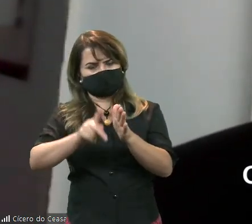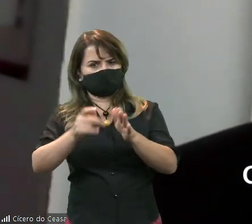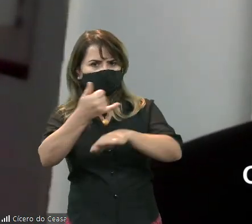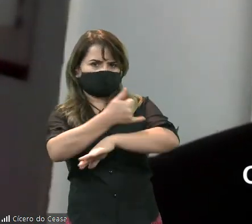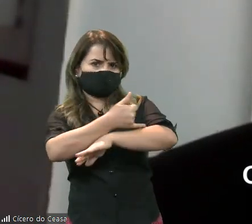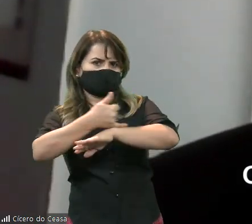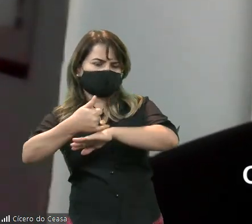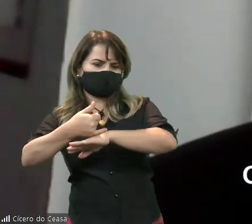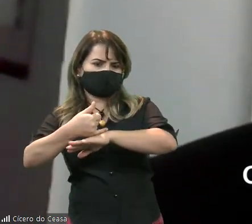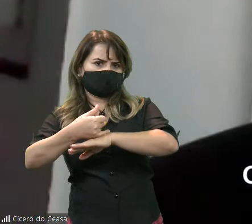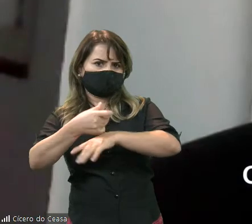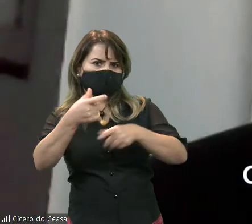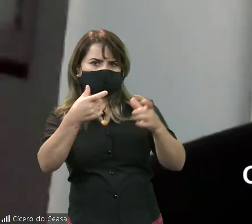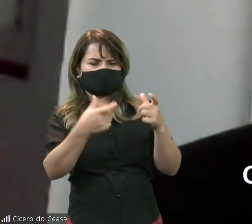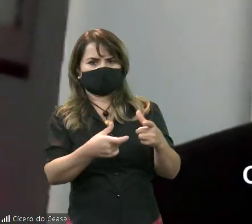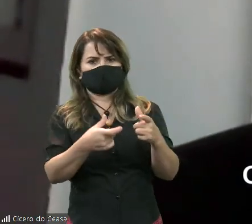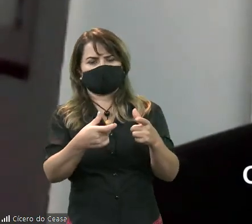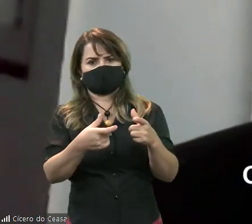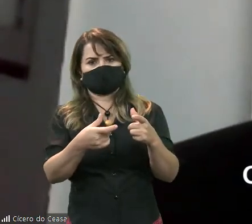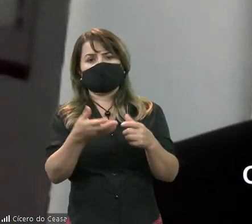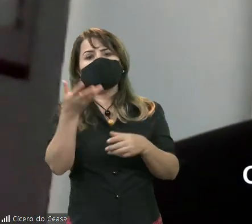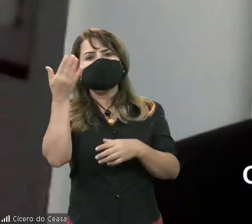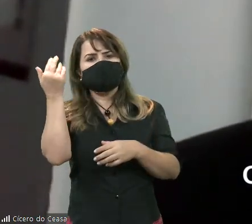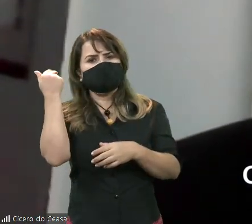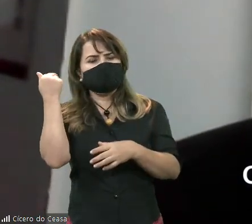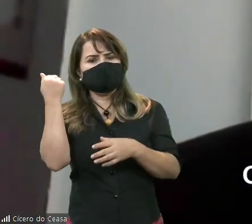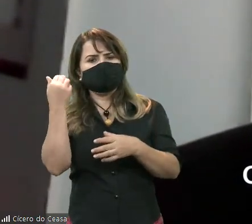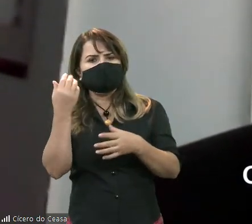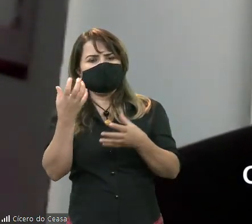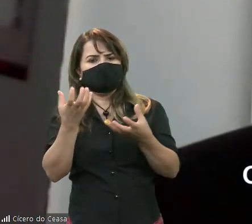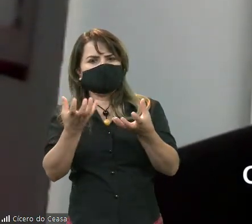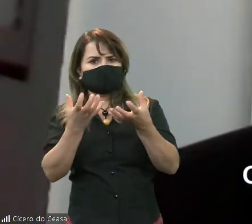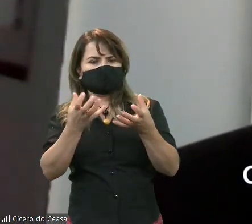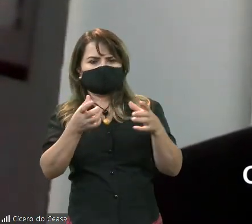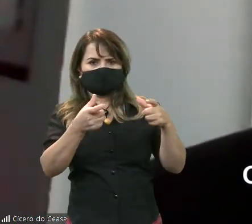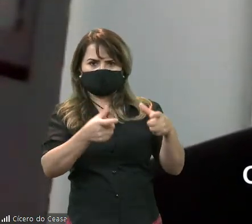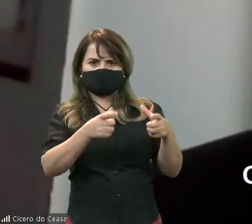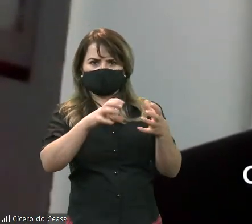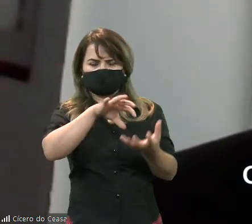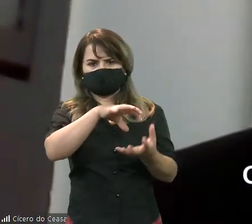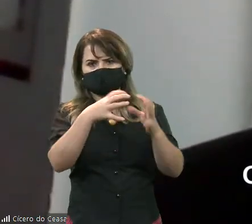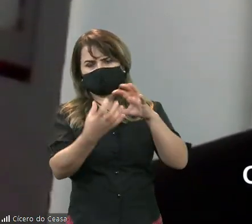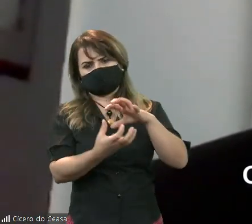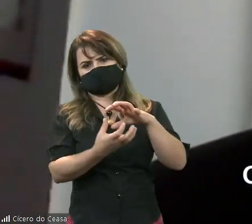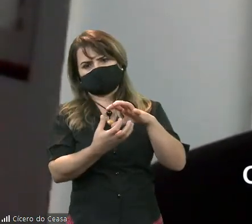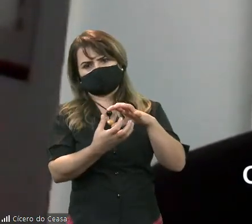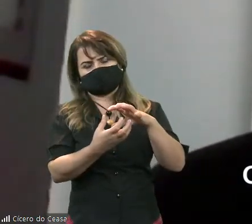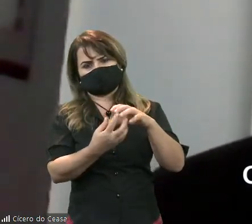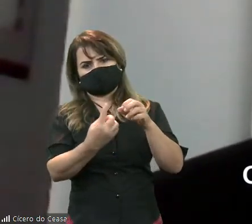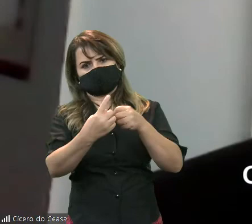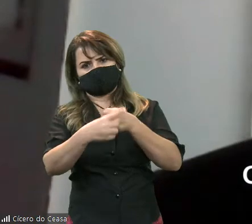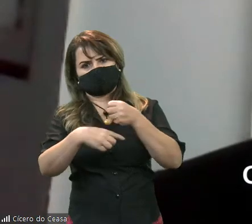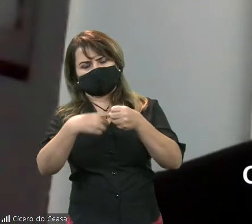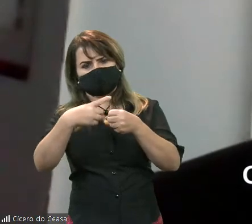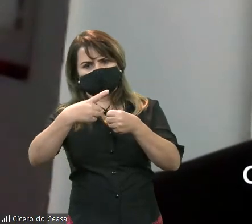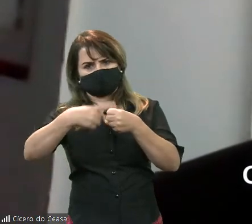oportunidade, iniciou-se a discussão de mobilidade urbana, inclusive com a participação da Unesp.